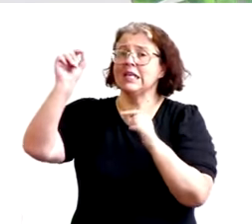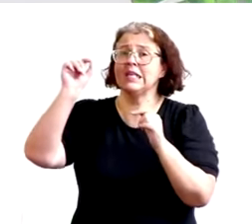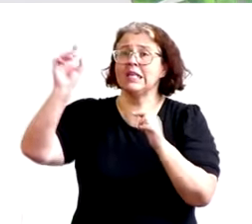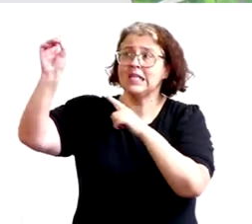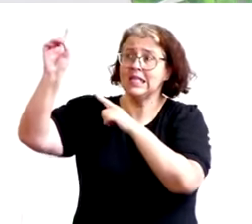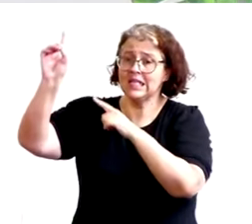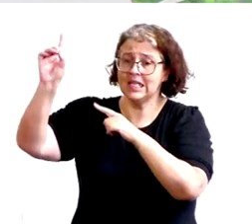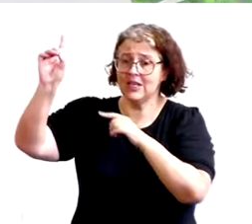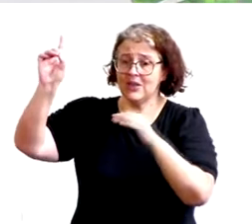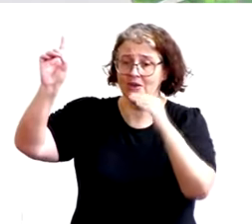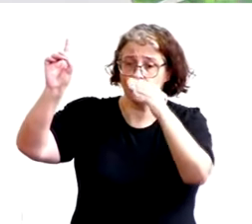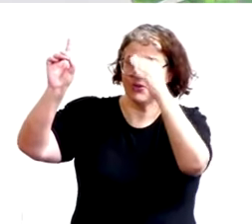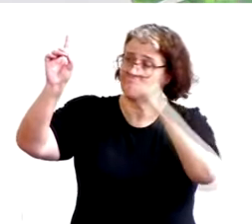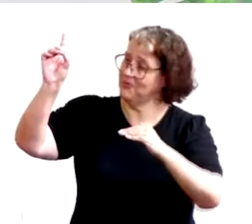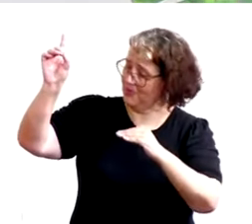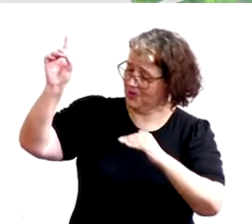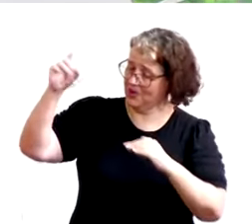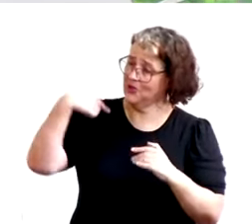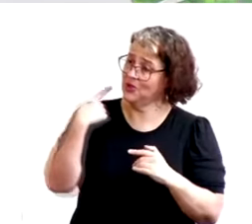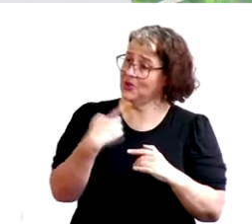o verso 14